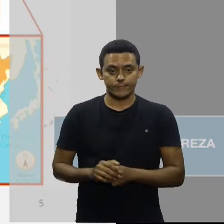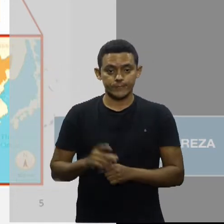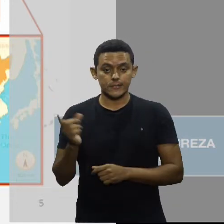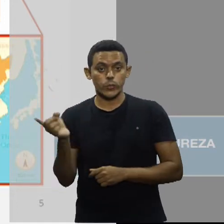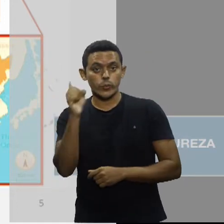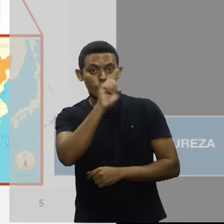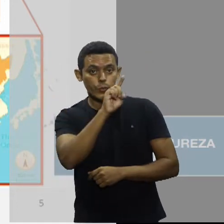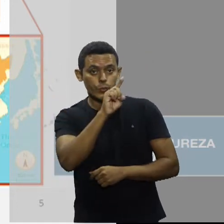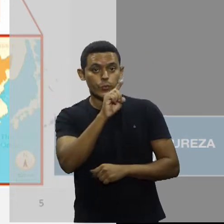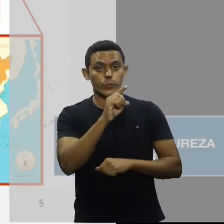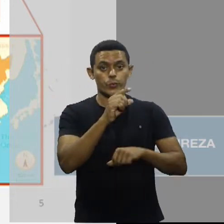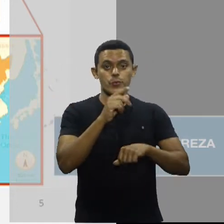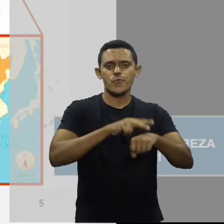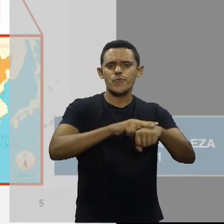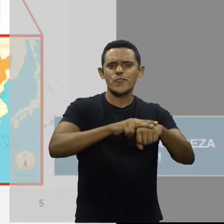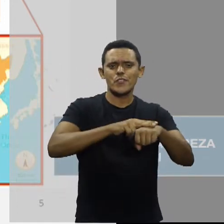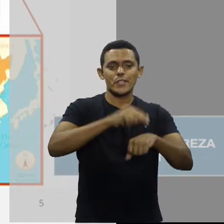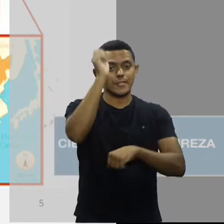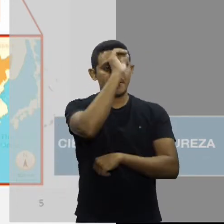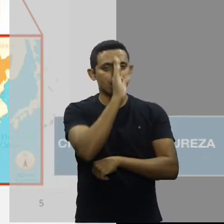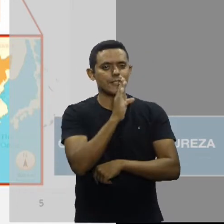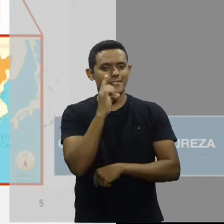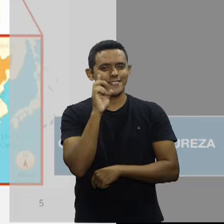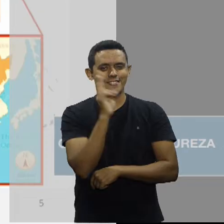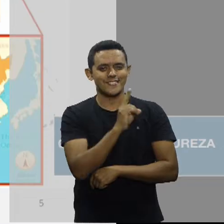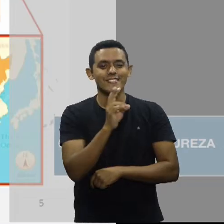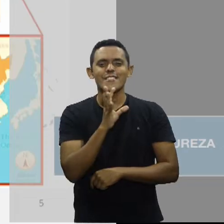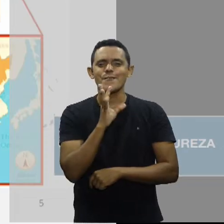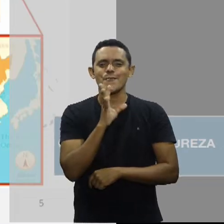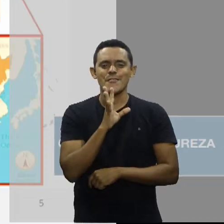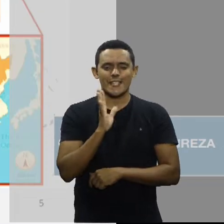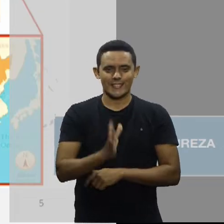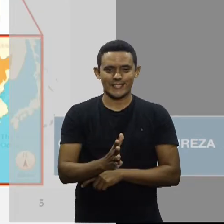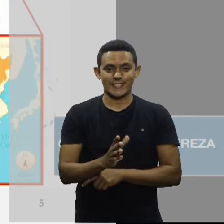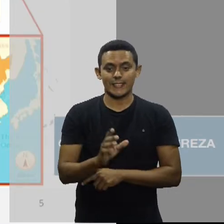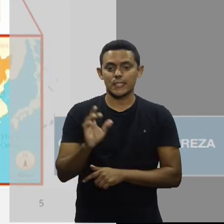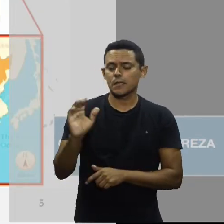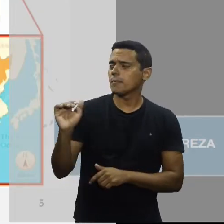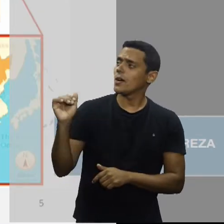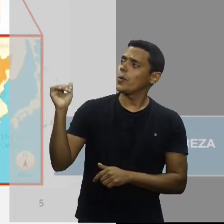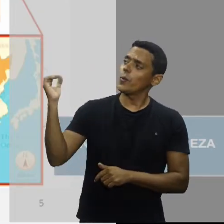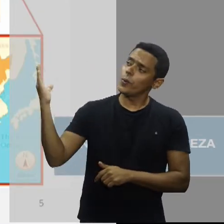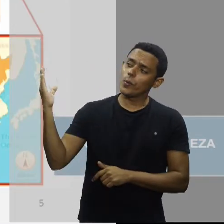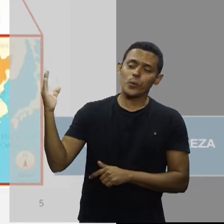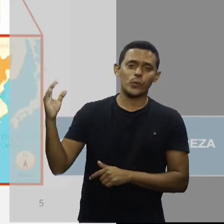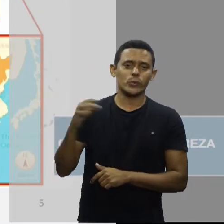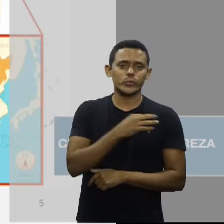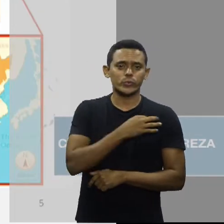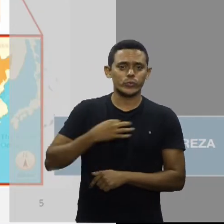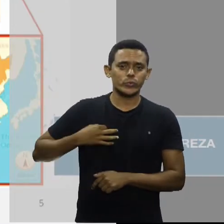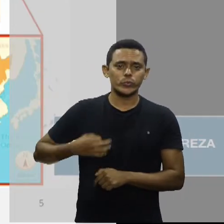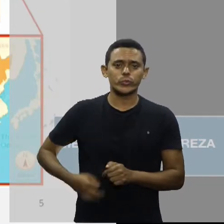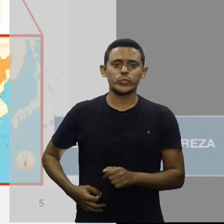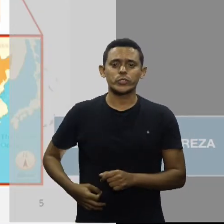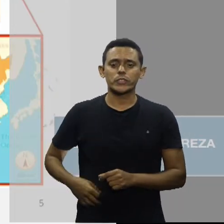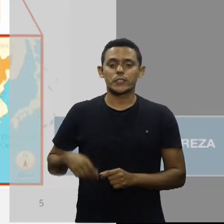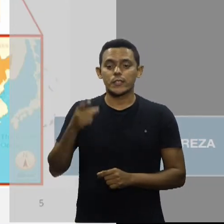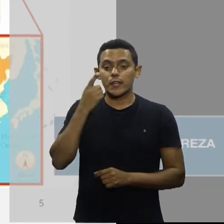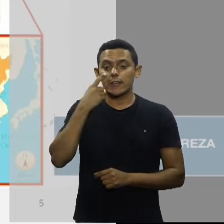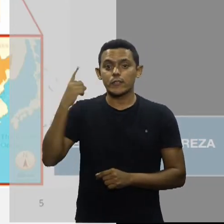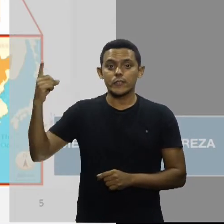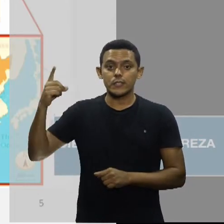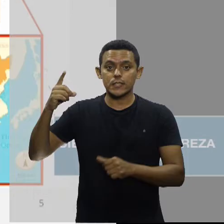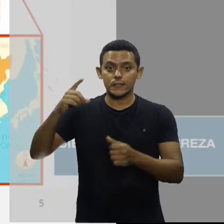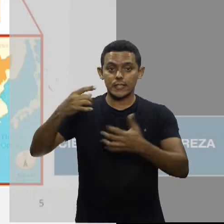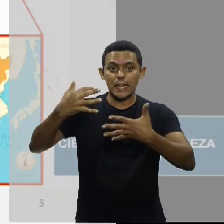verde, e com destaque para a China, que está pintado em colaranja. E da China, tem uma ampliação, sinalizando